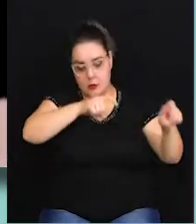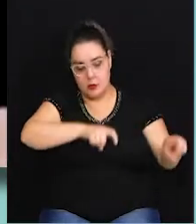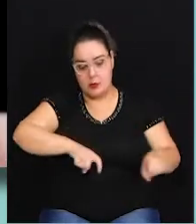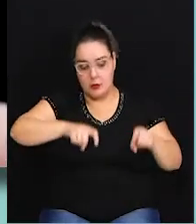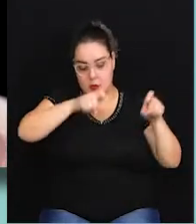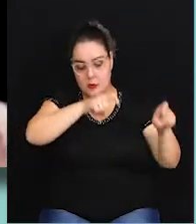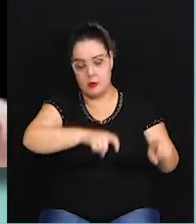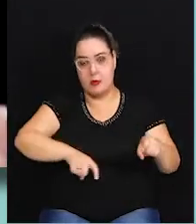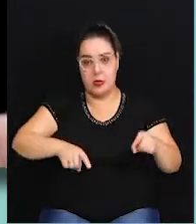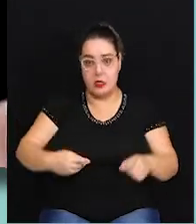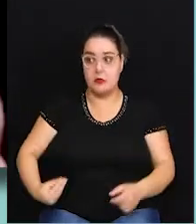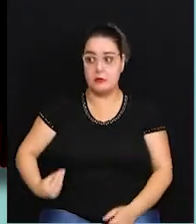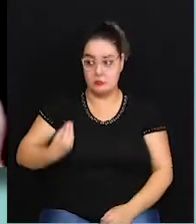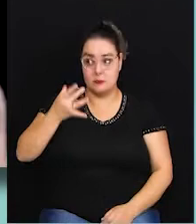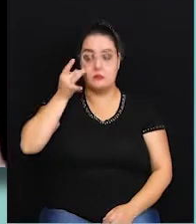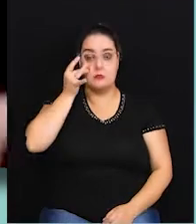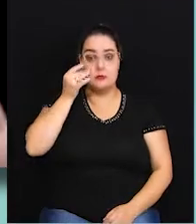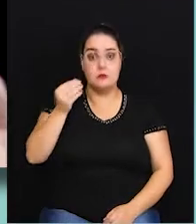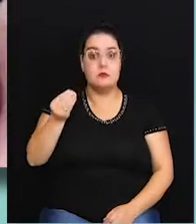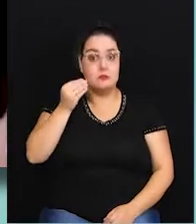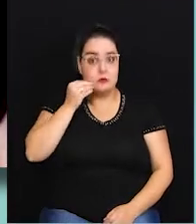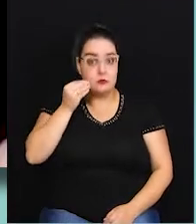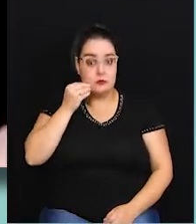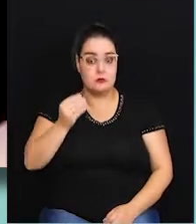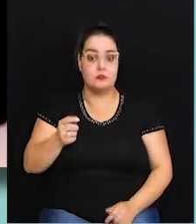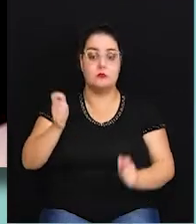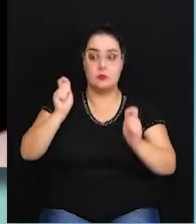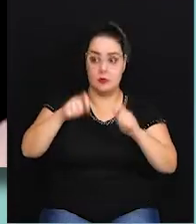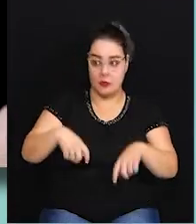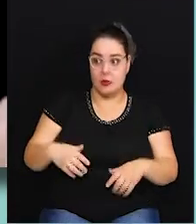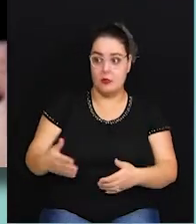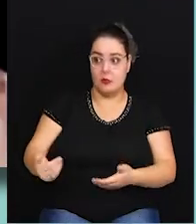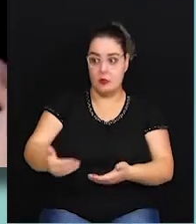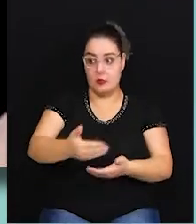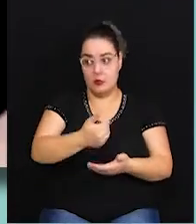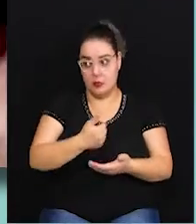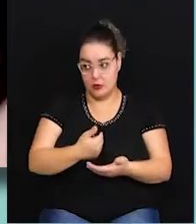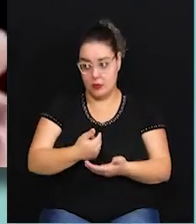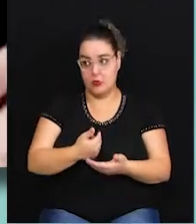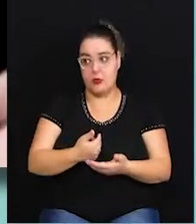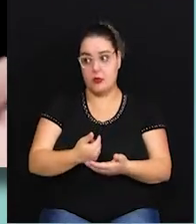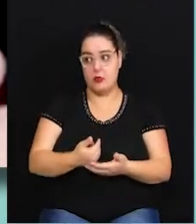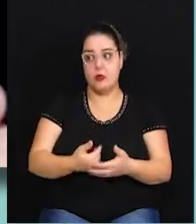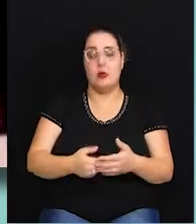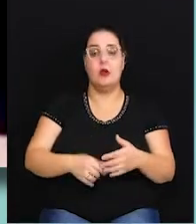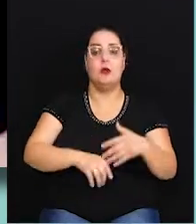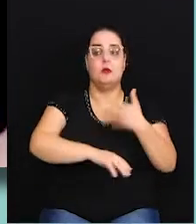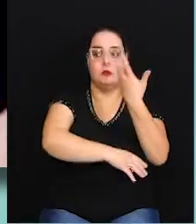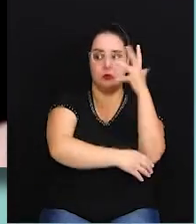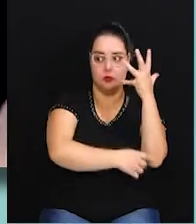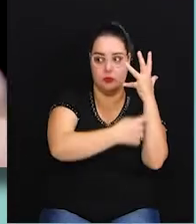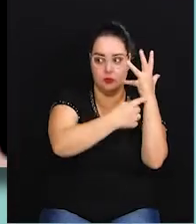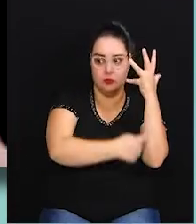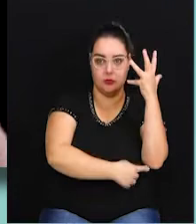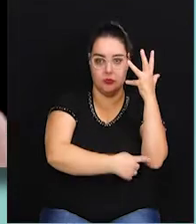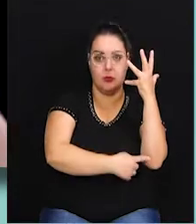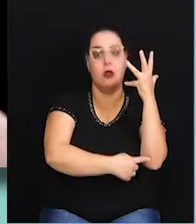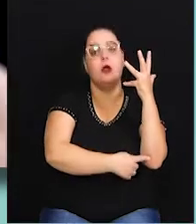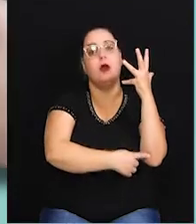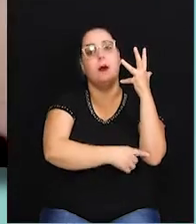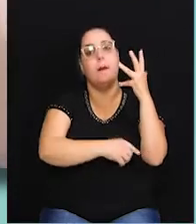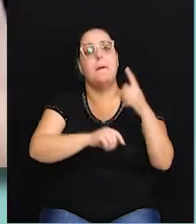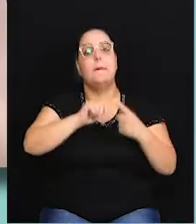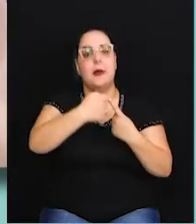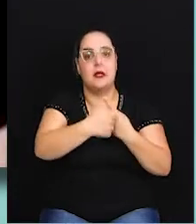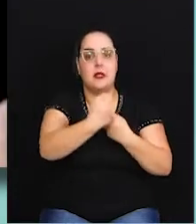gente verificou nos nossos testes que realmente a capacidade absortiva das fibras do pseudocaule da bananeira e do açaí de